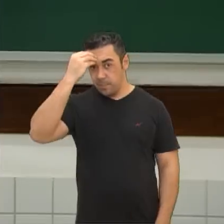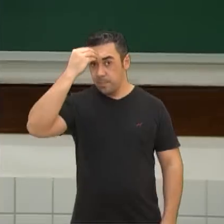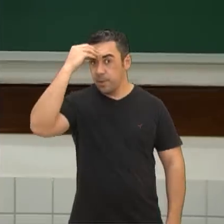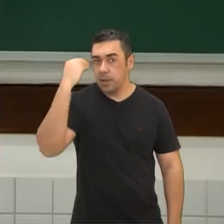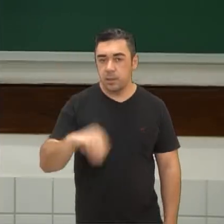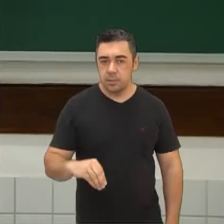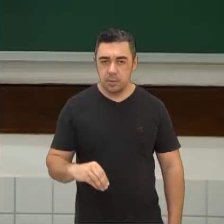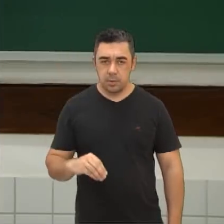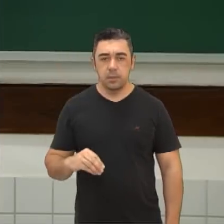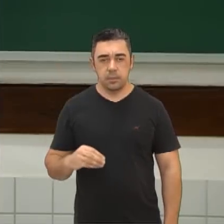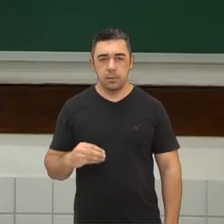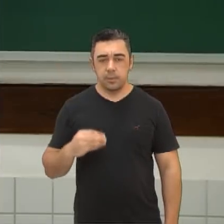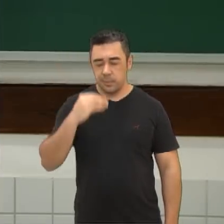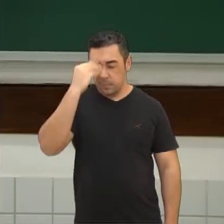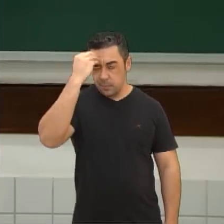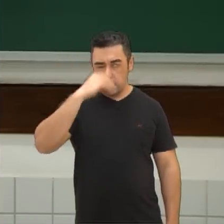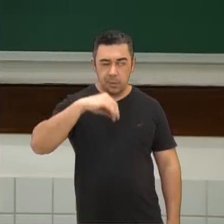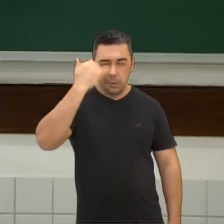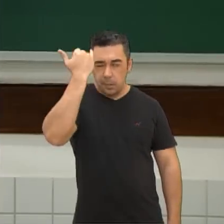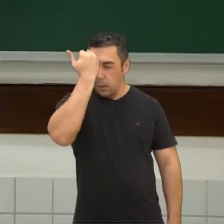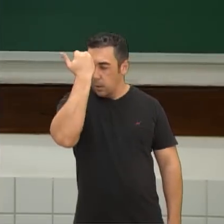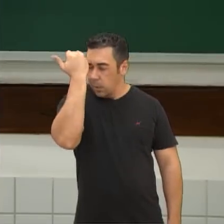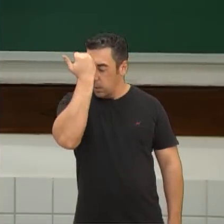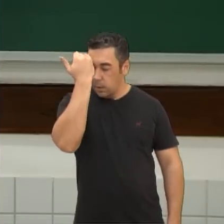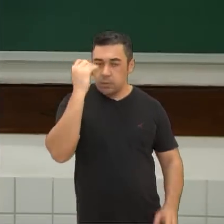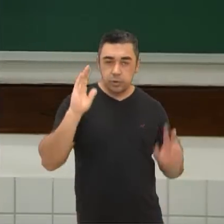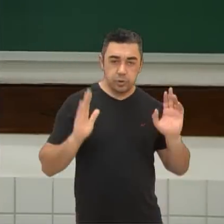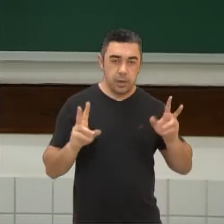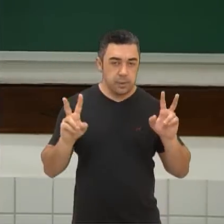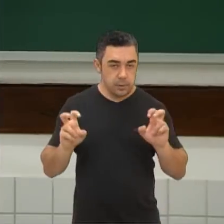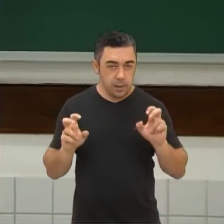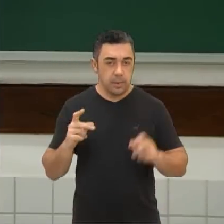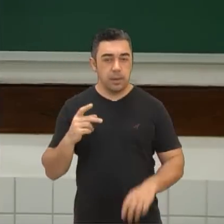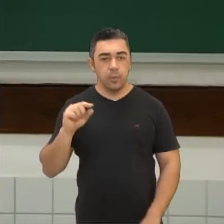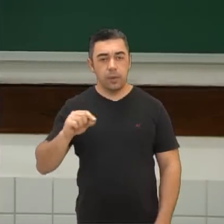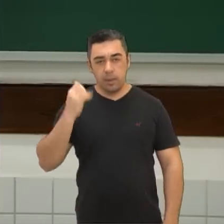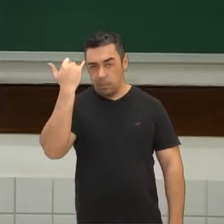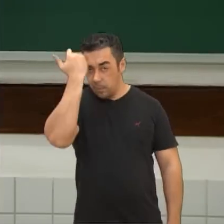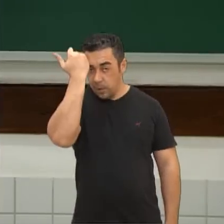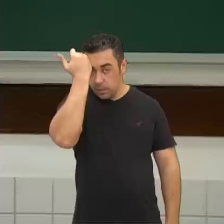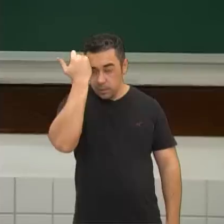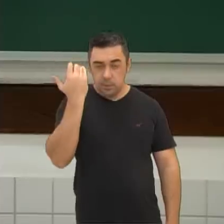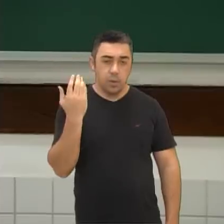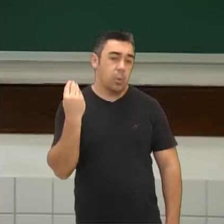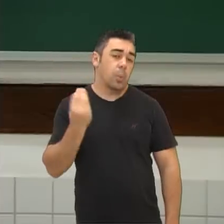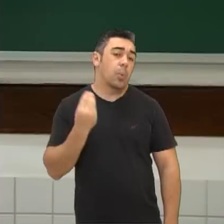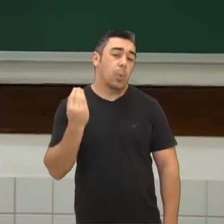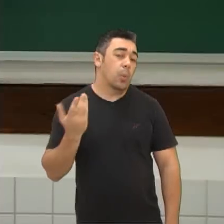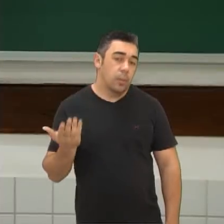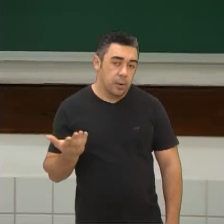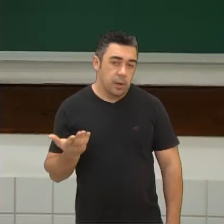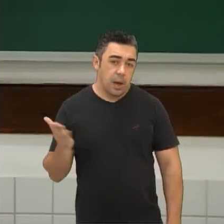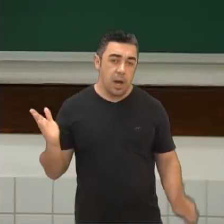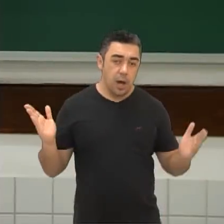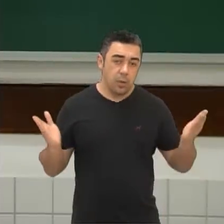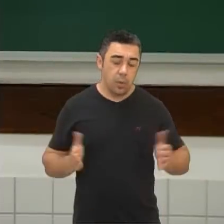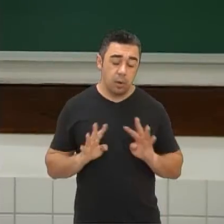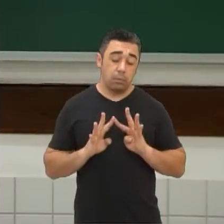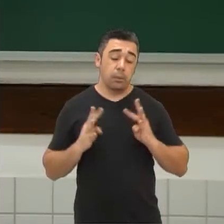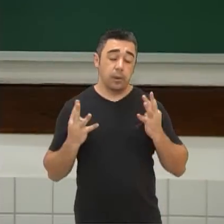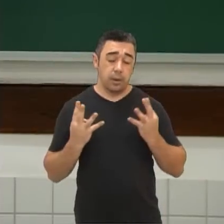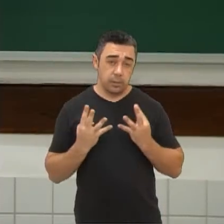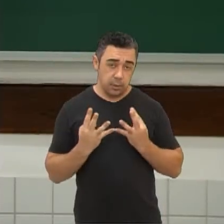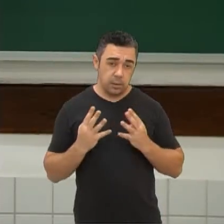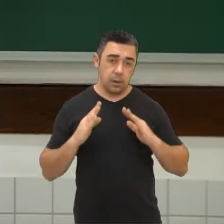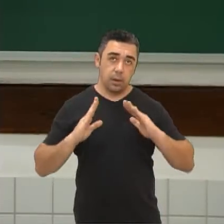objetivo é uma disputa musical, tá? Faça uma base com percussão. Se você não tiver um instrumento, você